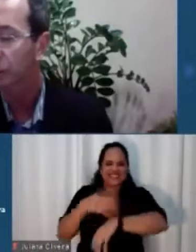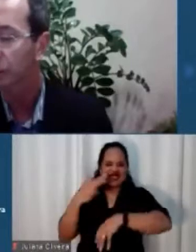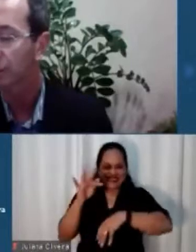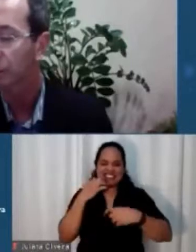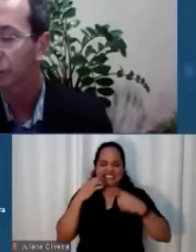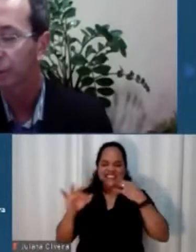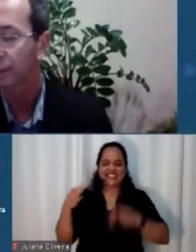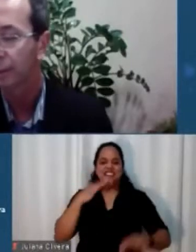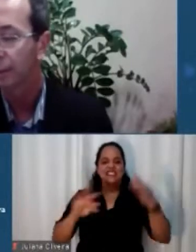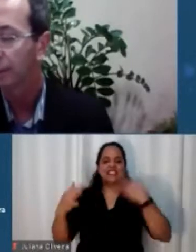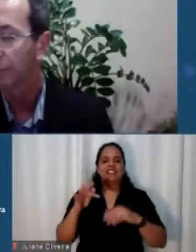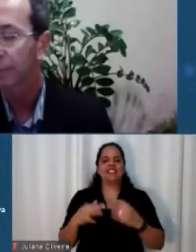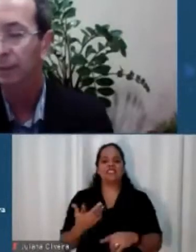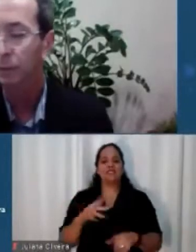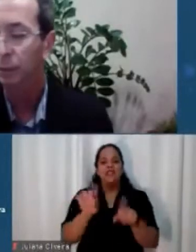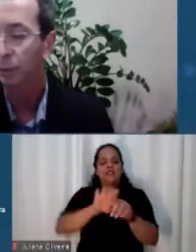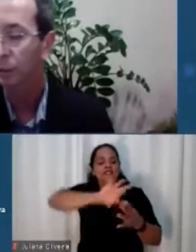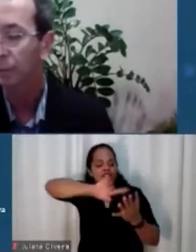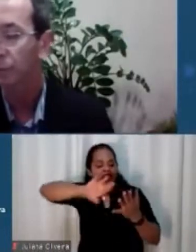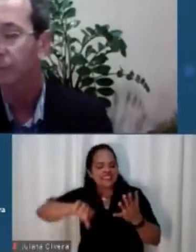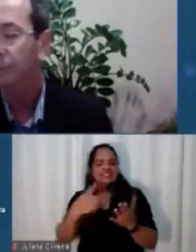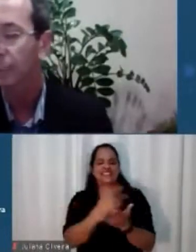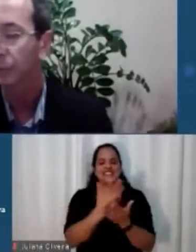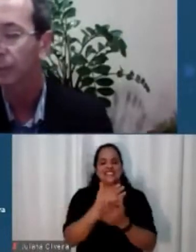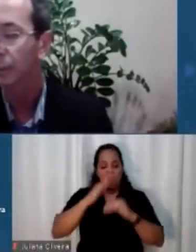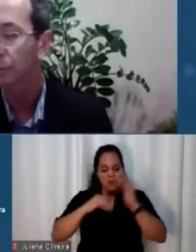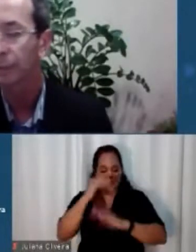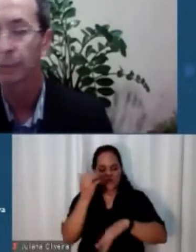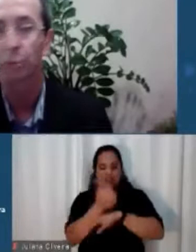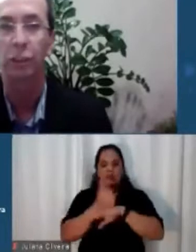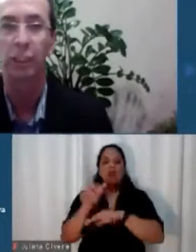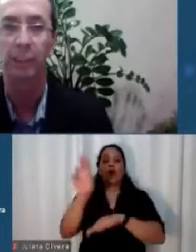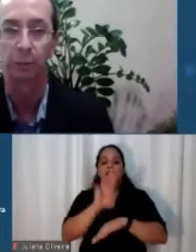Reumatologia, mestre em reumatologia pela Universidade Federal do Estado do Rio de Janeiro.